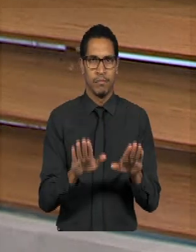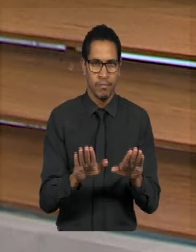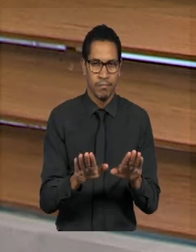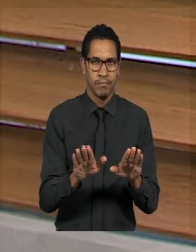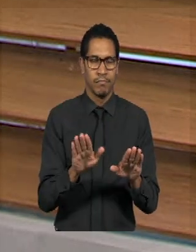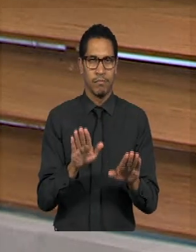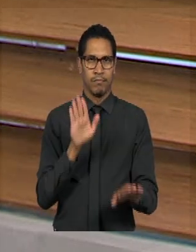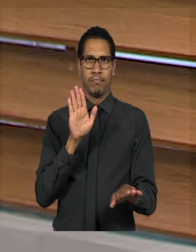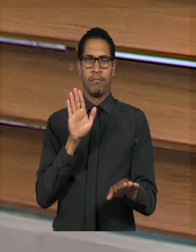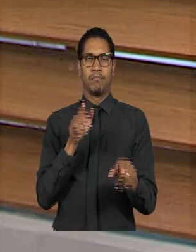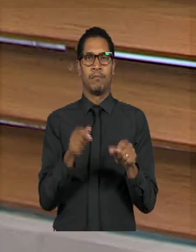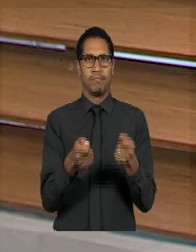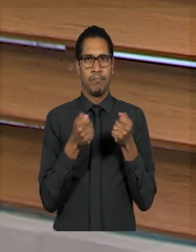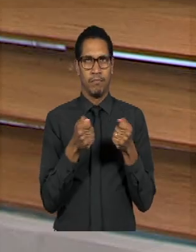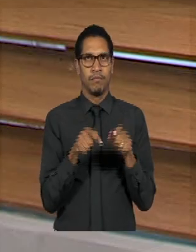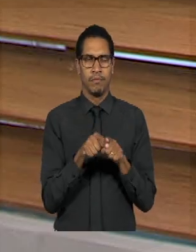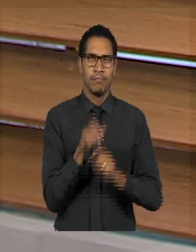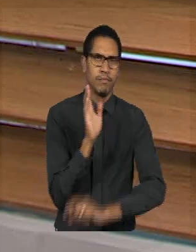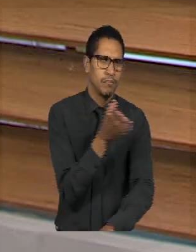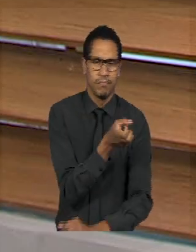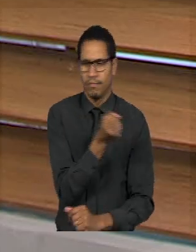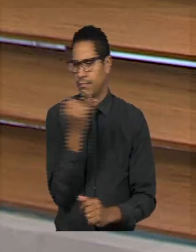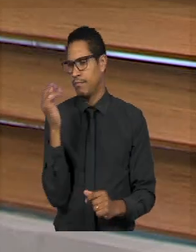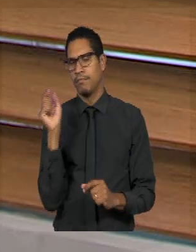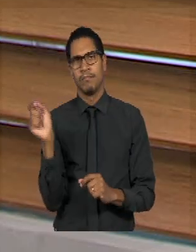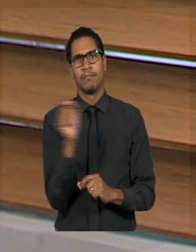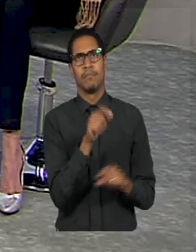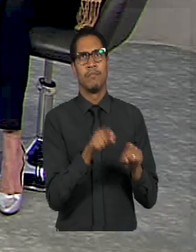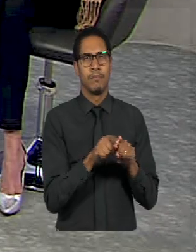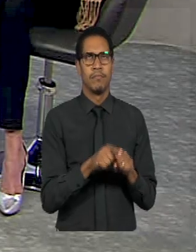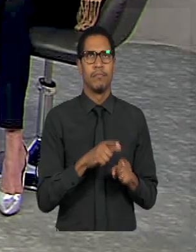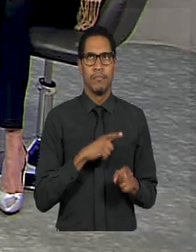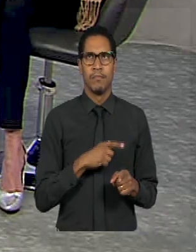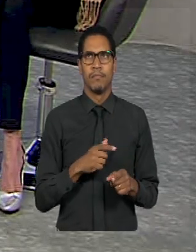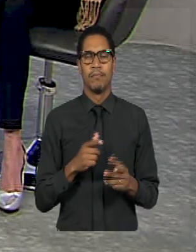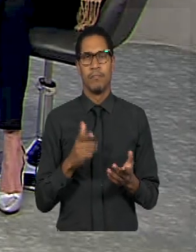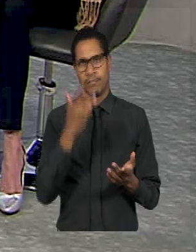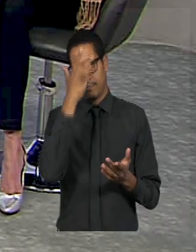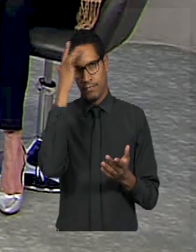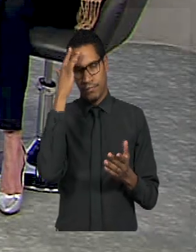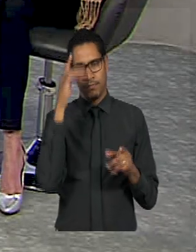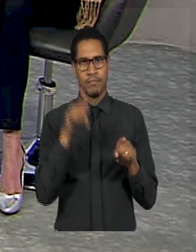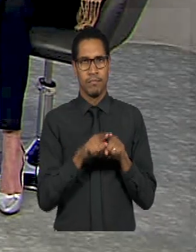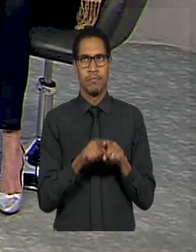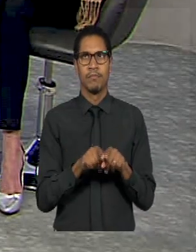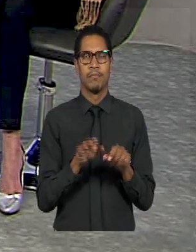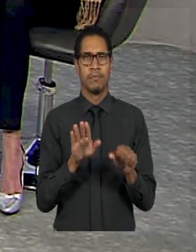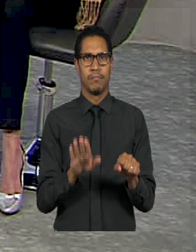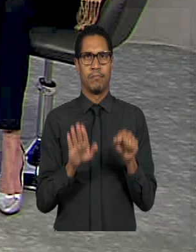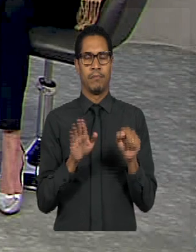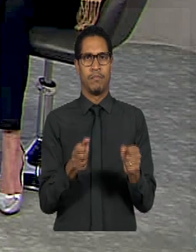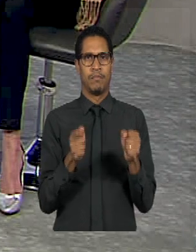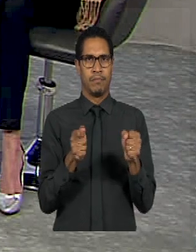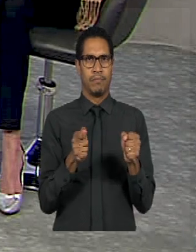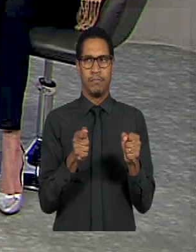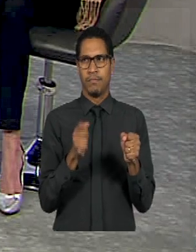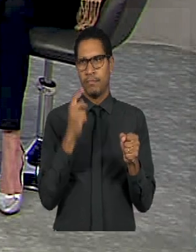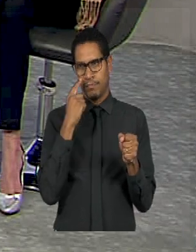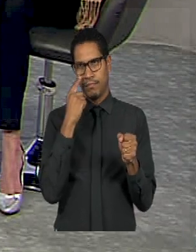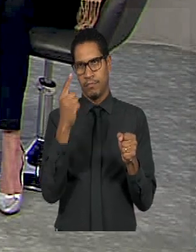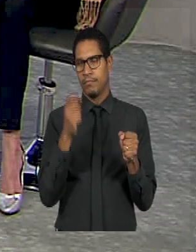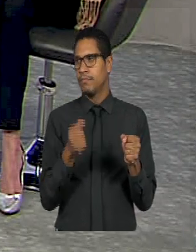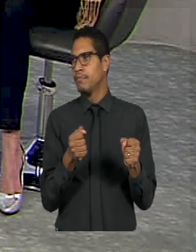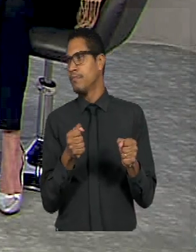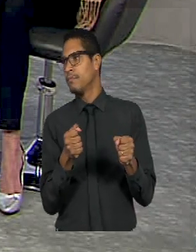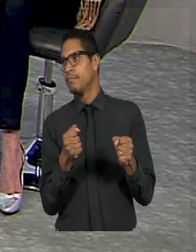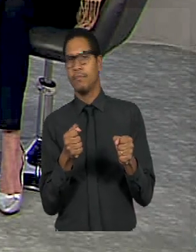necessário for, isso já aconteceu comigo e já aconteceu com várias pessoas, você freia, dá uma olhadinha no retrovisor e, se